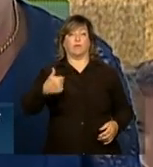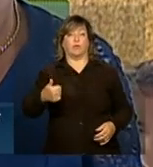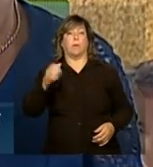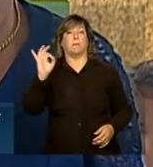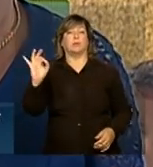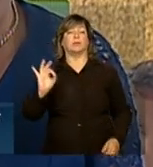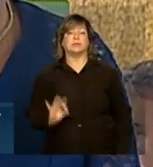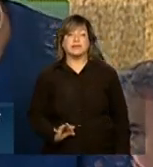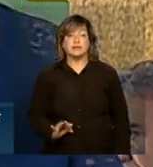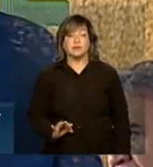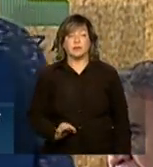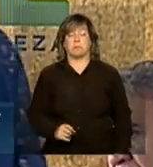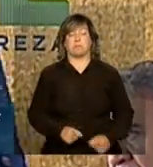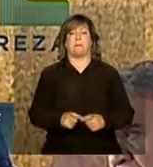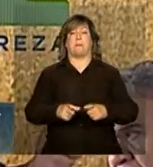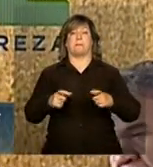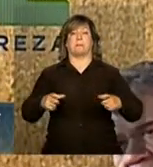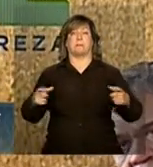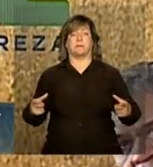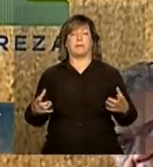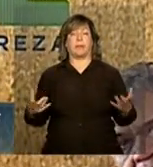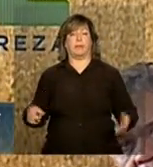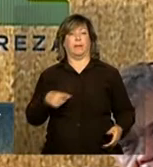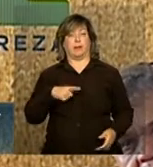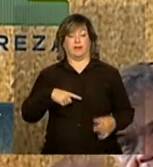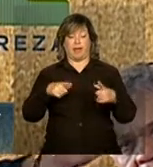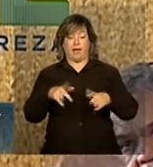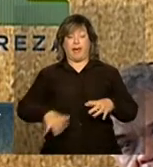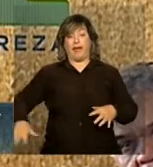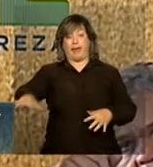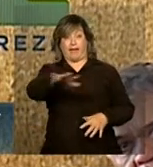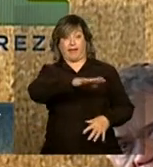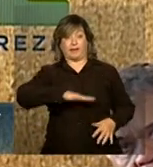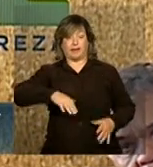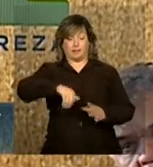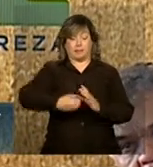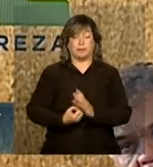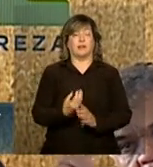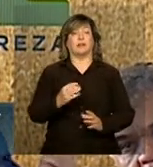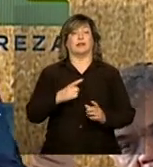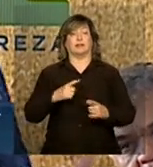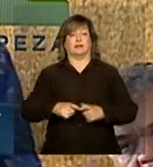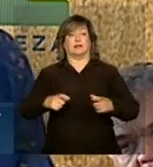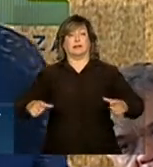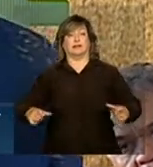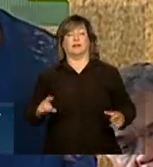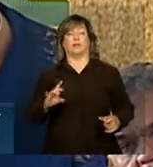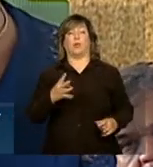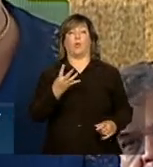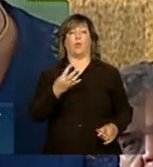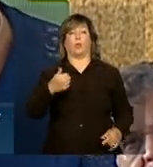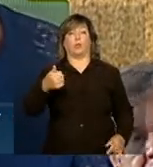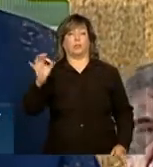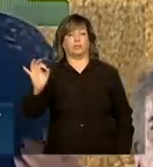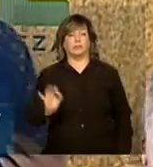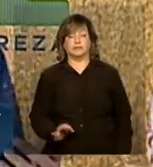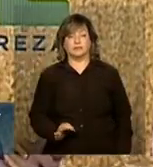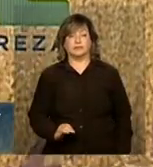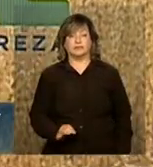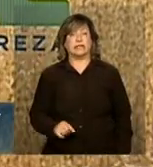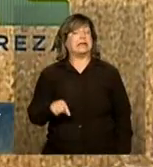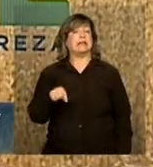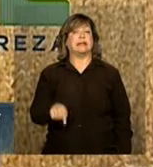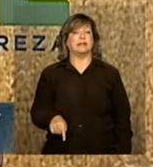221% e a área plantada cresce apenas 41%.